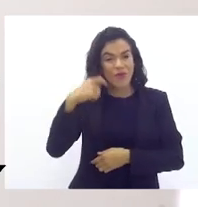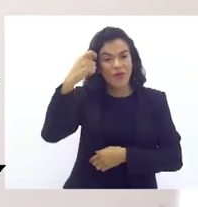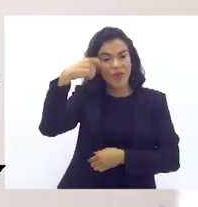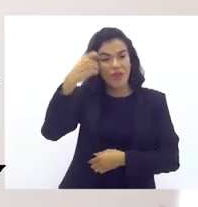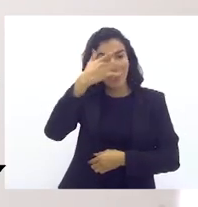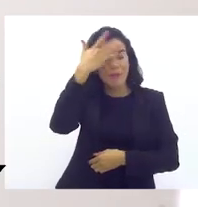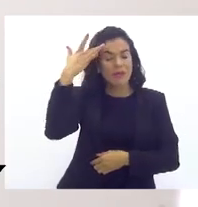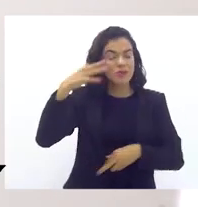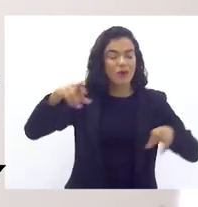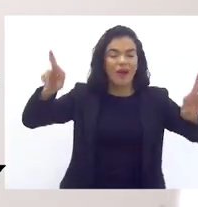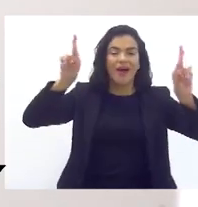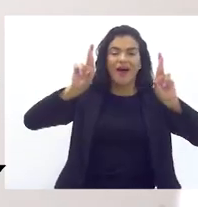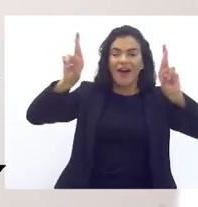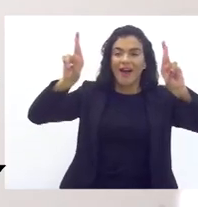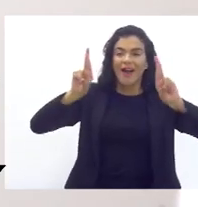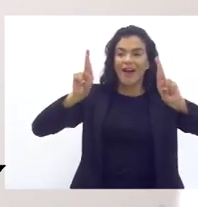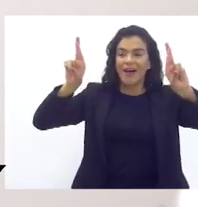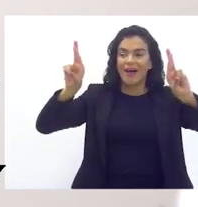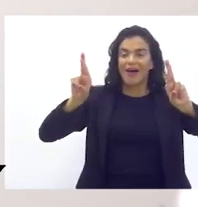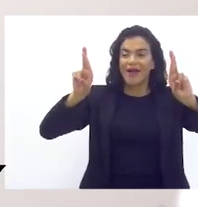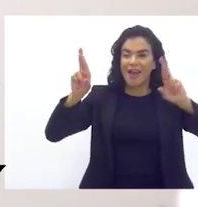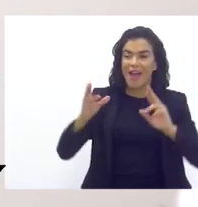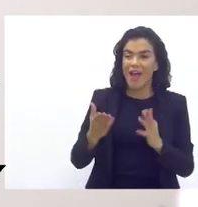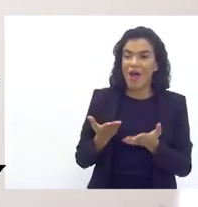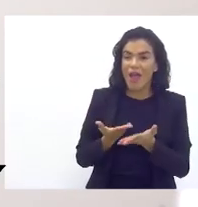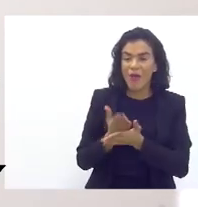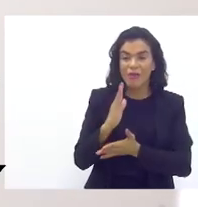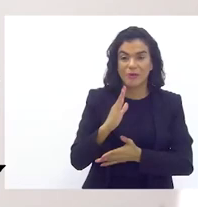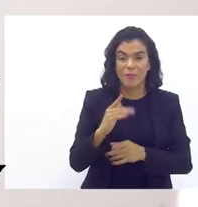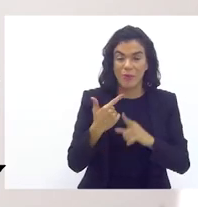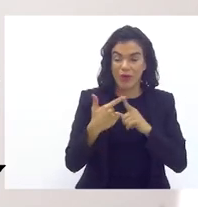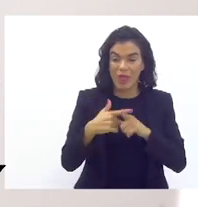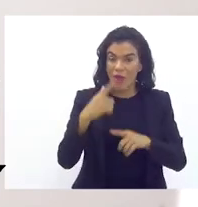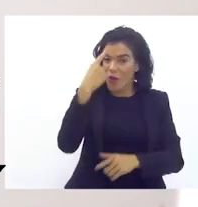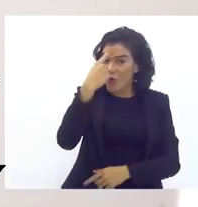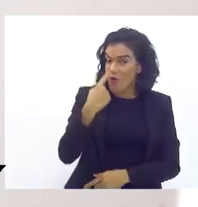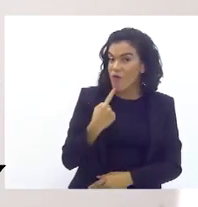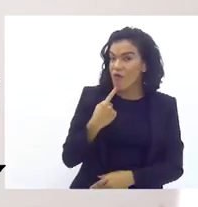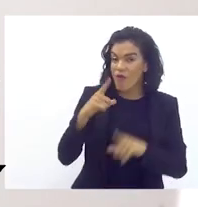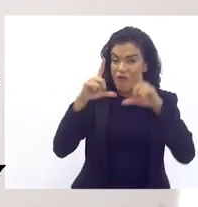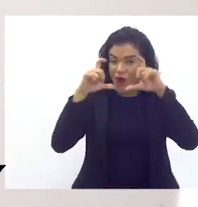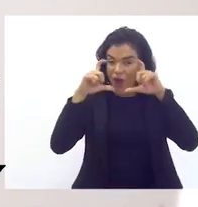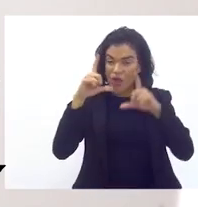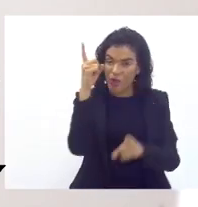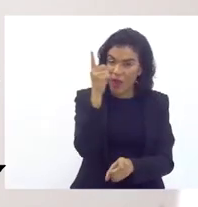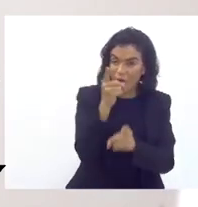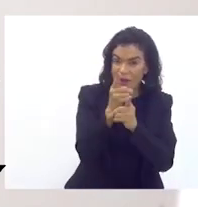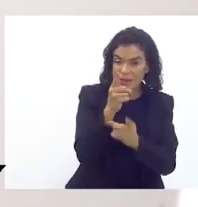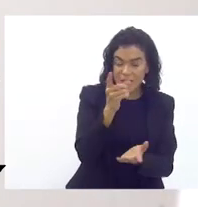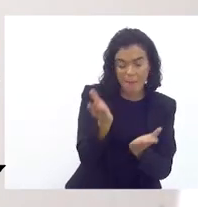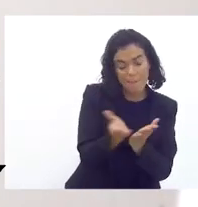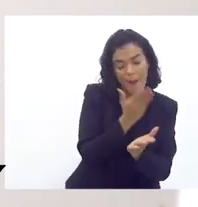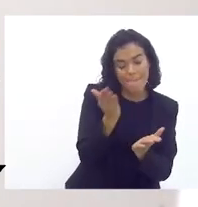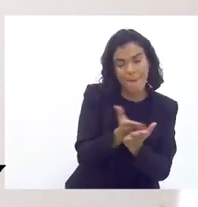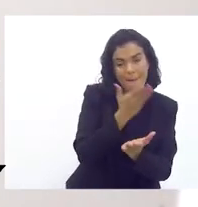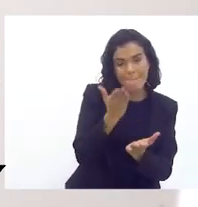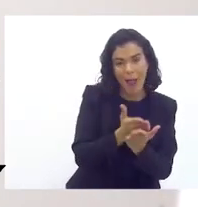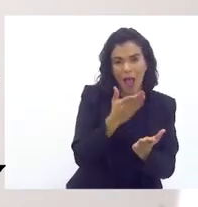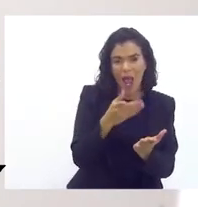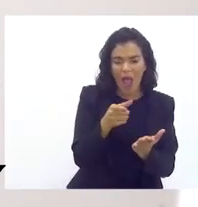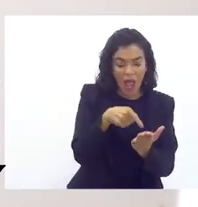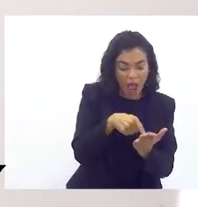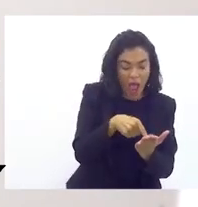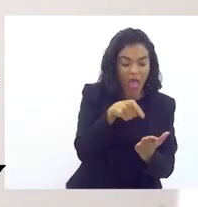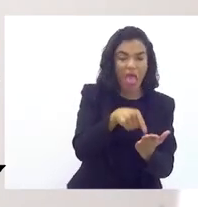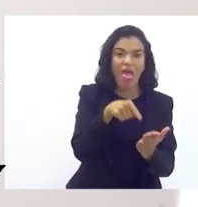é que pelo menos o reconhecimento fotográfico seja não seja a única prova para botar alguém